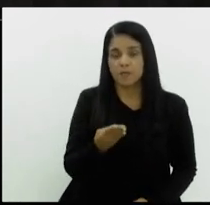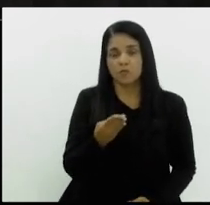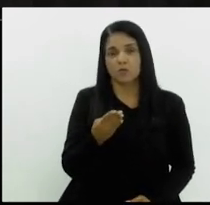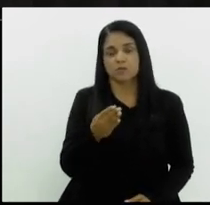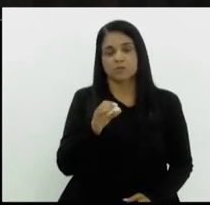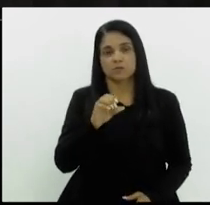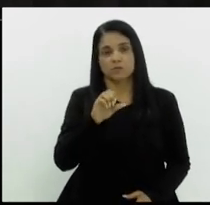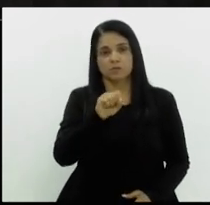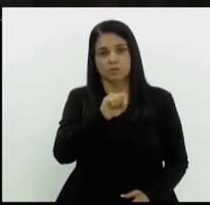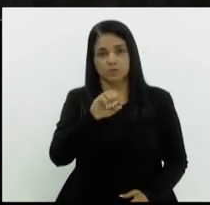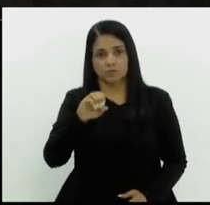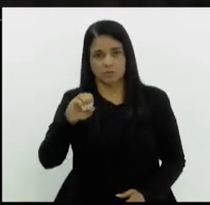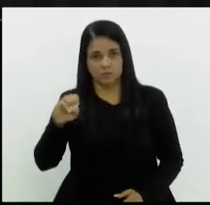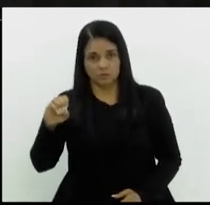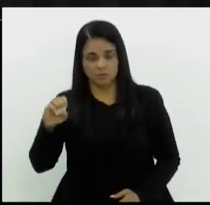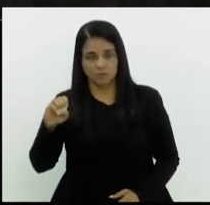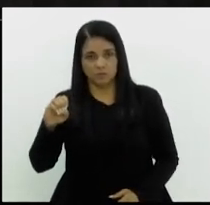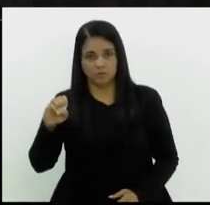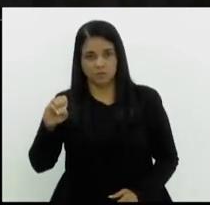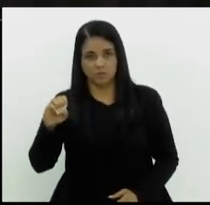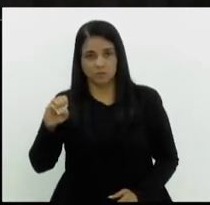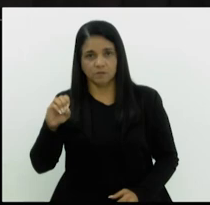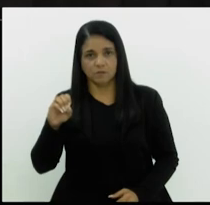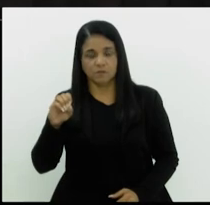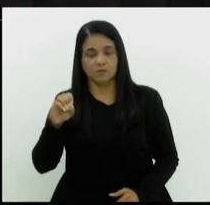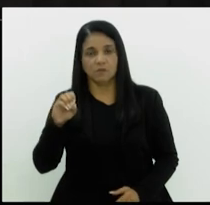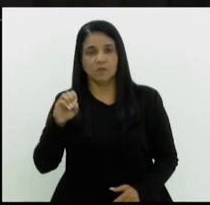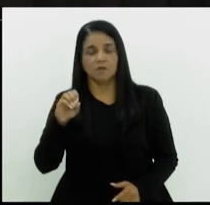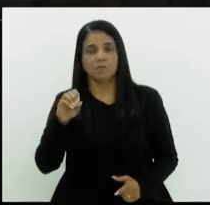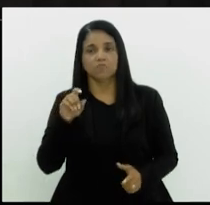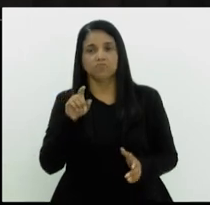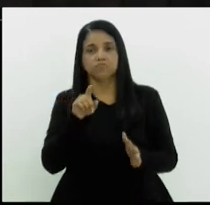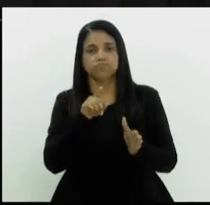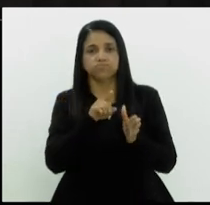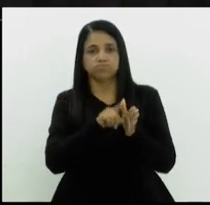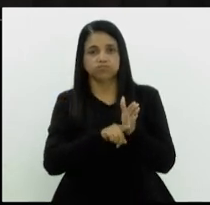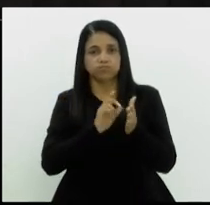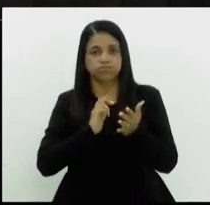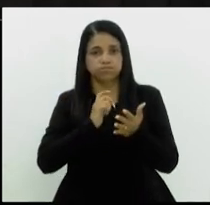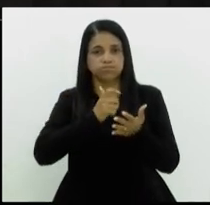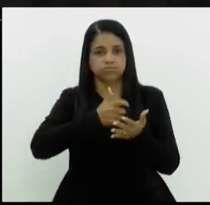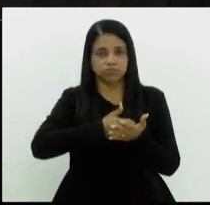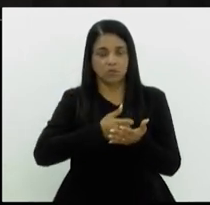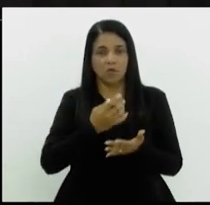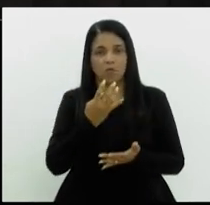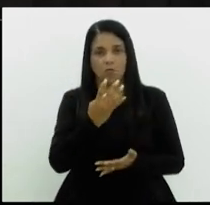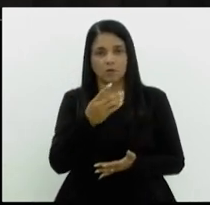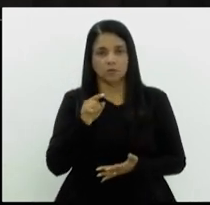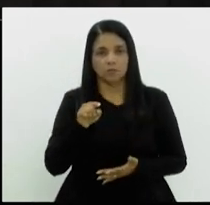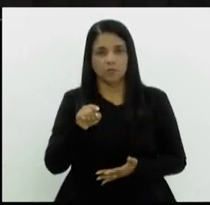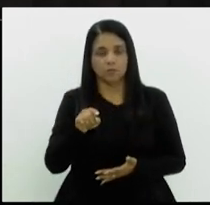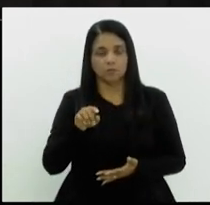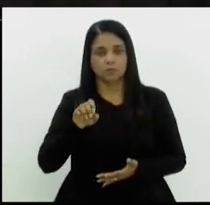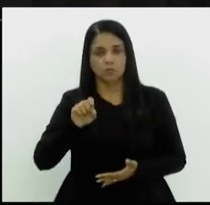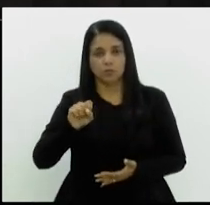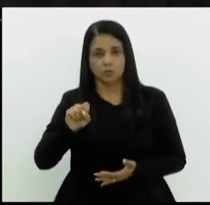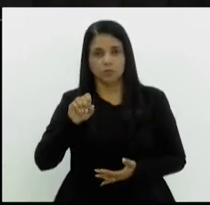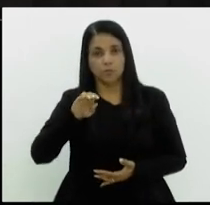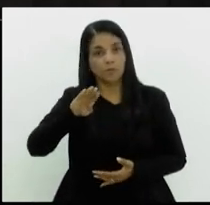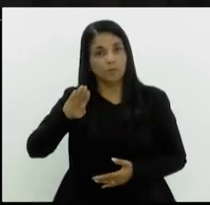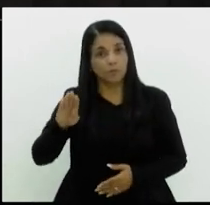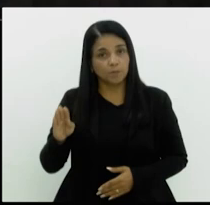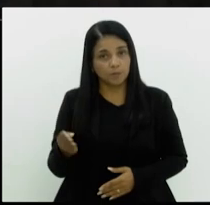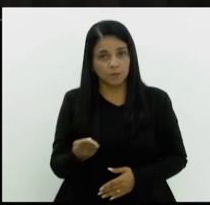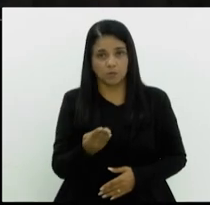6 bilhões e 800. E a amortização da dívida, 4,8 bilhões. Nós